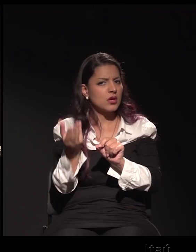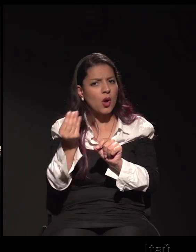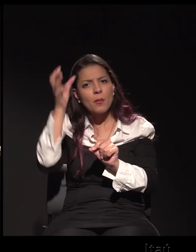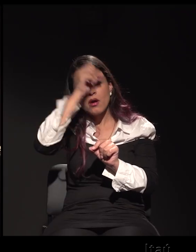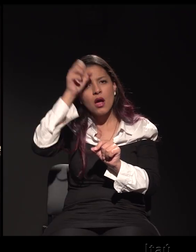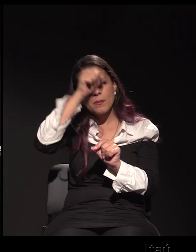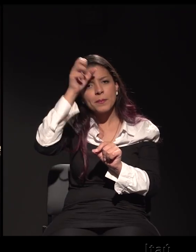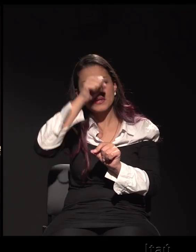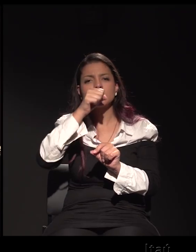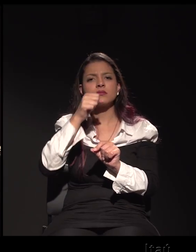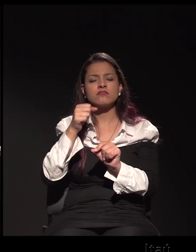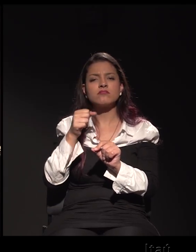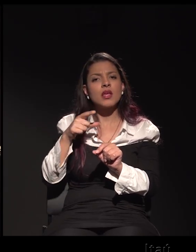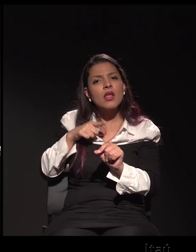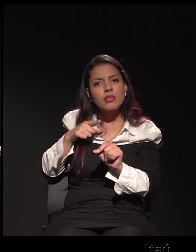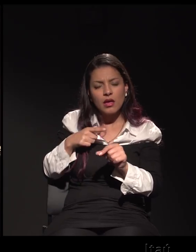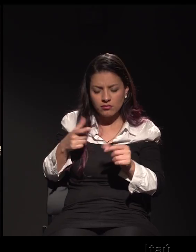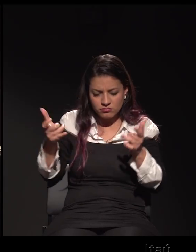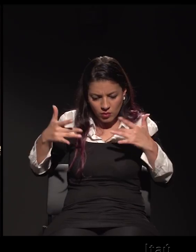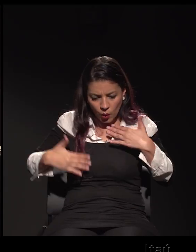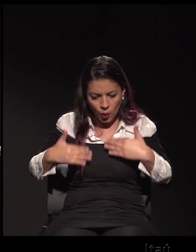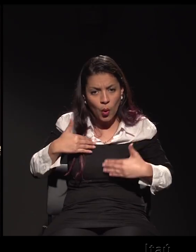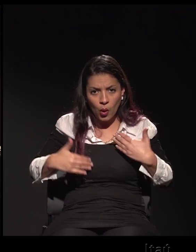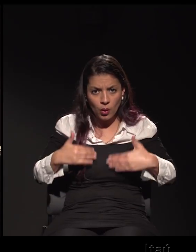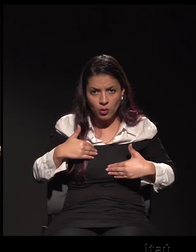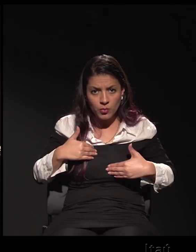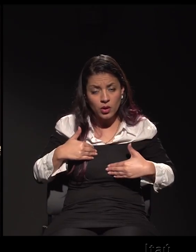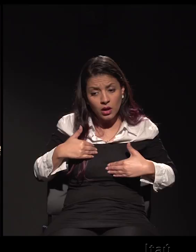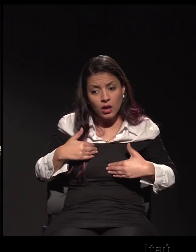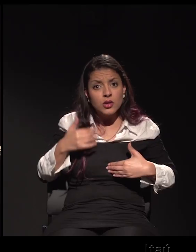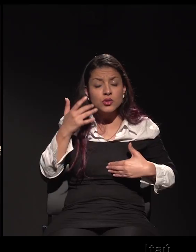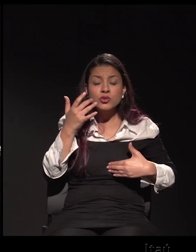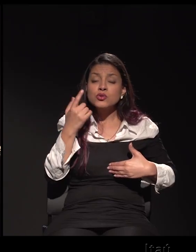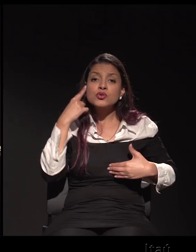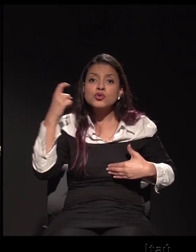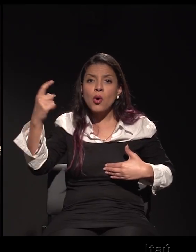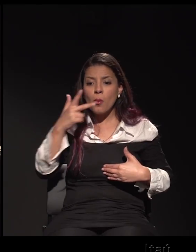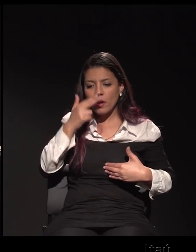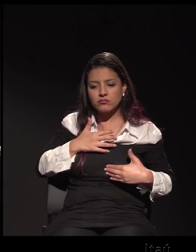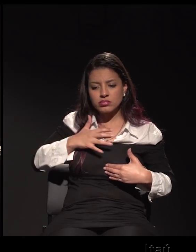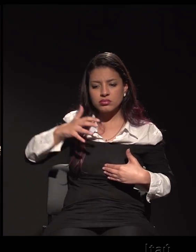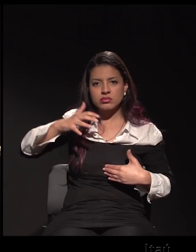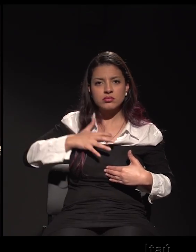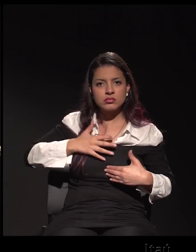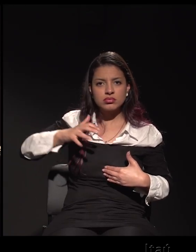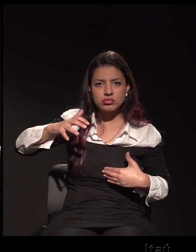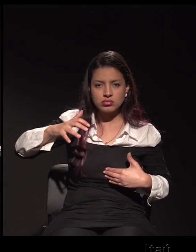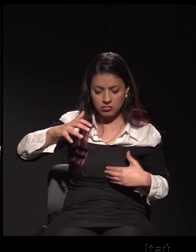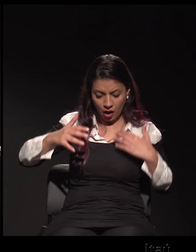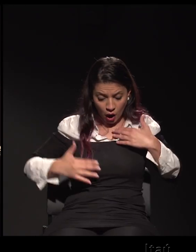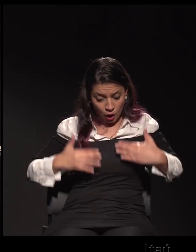a ter consciência nesse corpo que reverbera os sons e começar a tirar partido dele, usar esse corpo a nosso